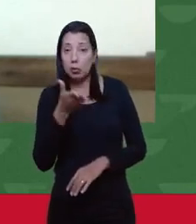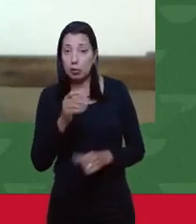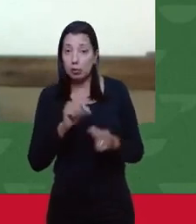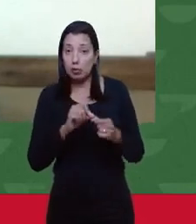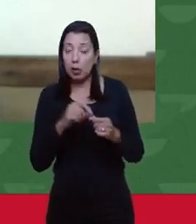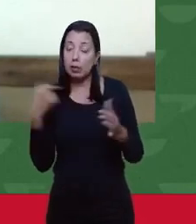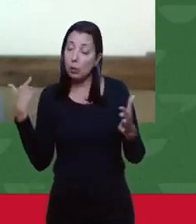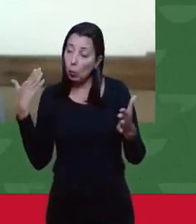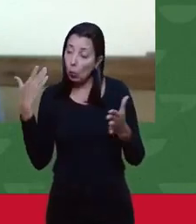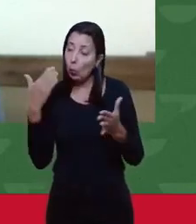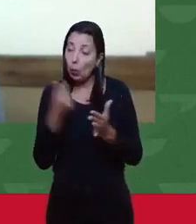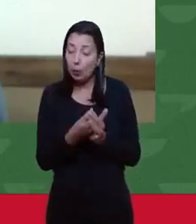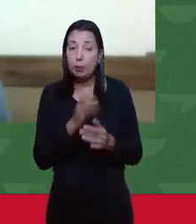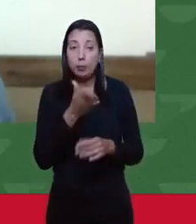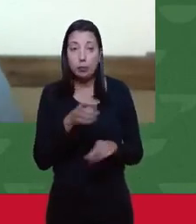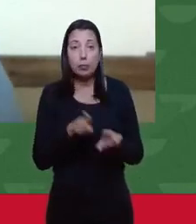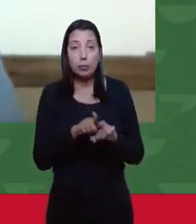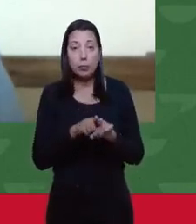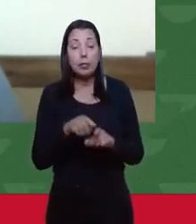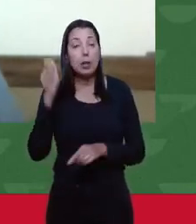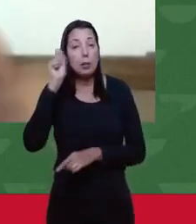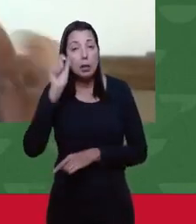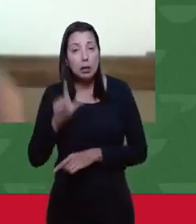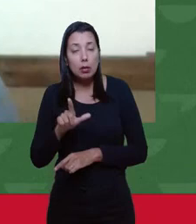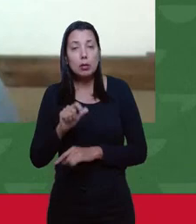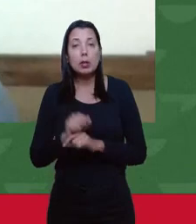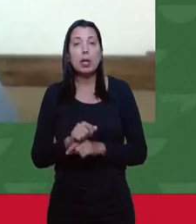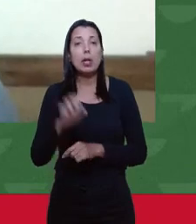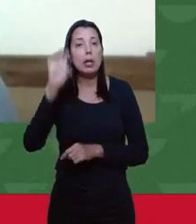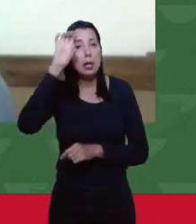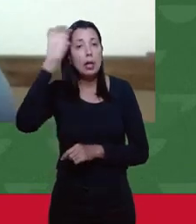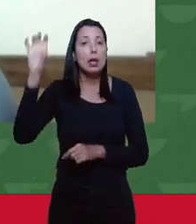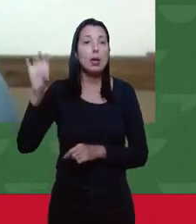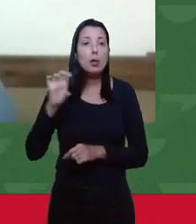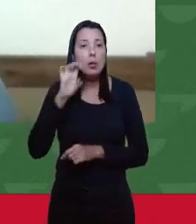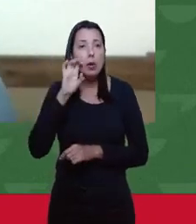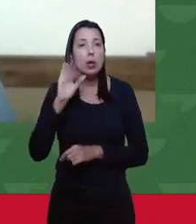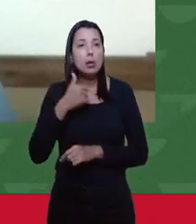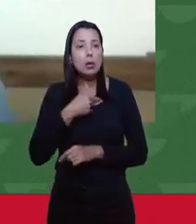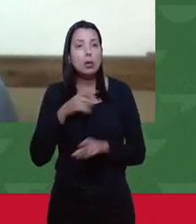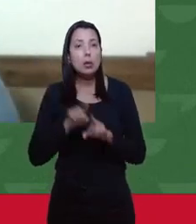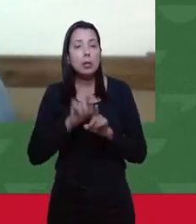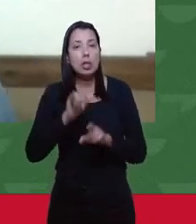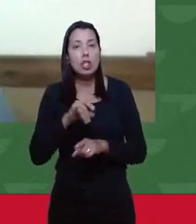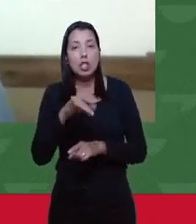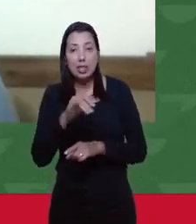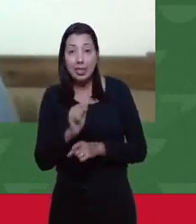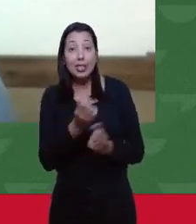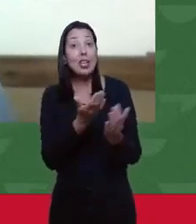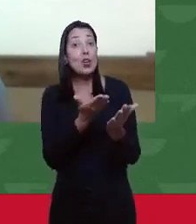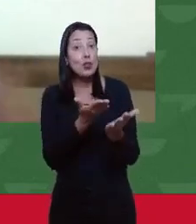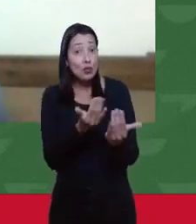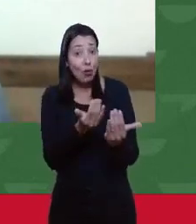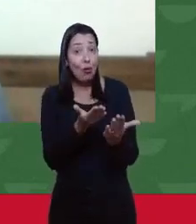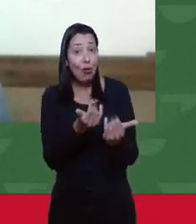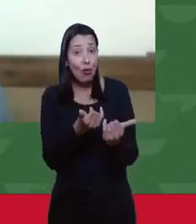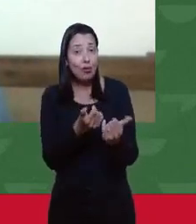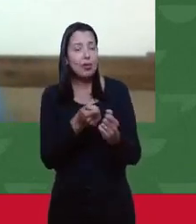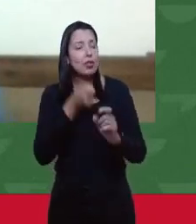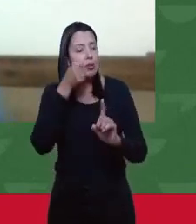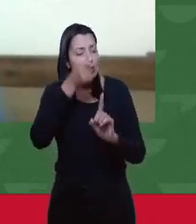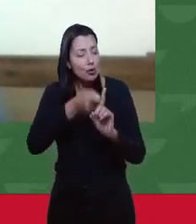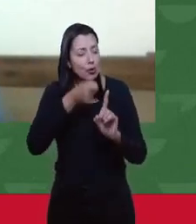isso há muito tempo, que é a Maria do Rosário, a Érica Cocai, nossa querida Janaína, que é uma jovem, mas uma jovem de